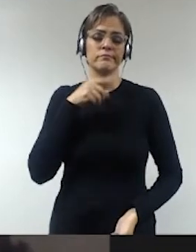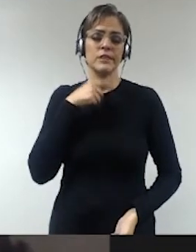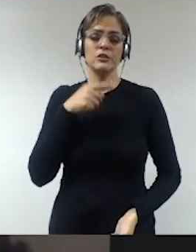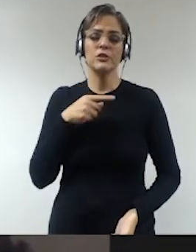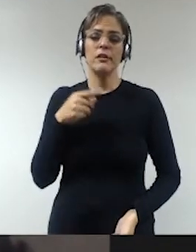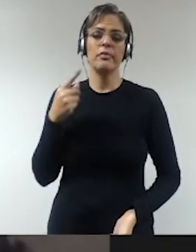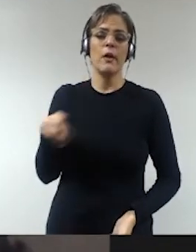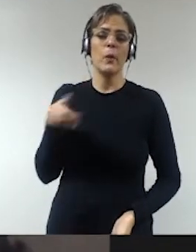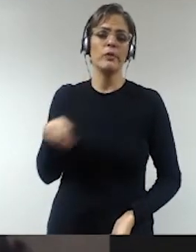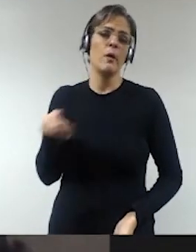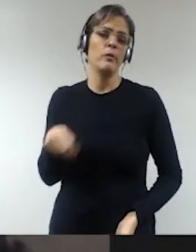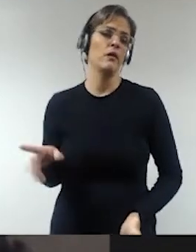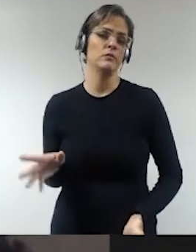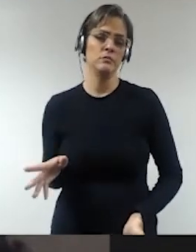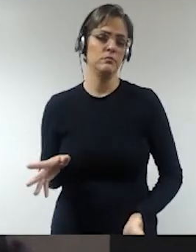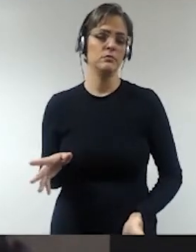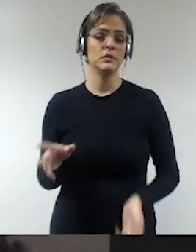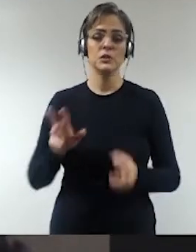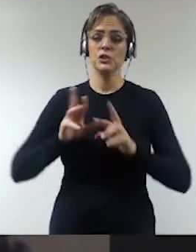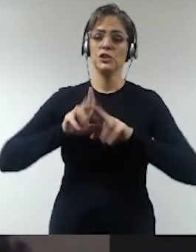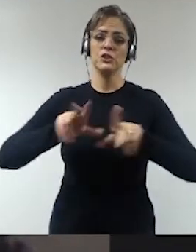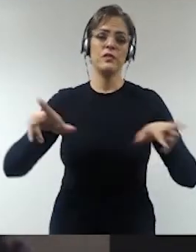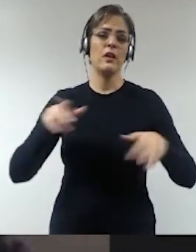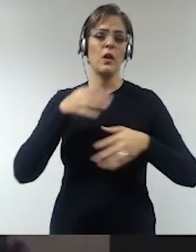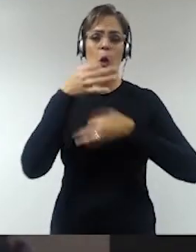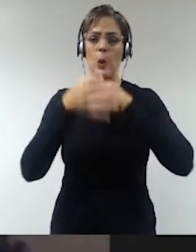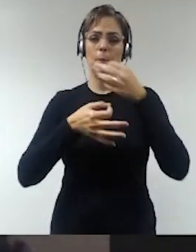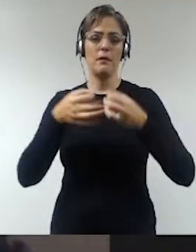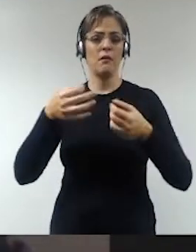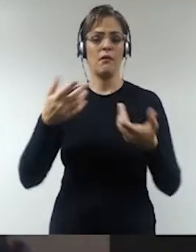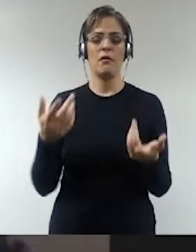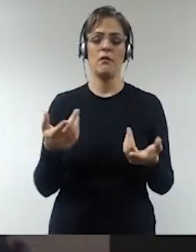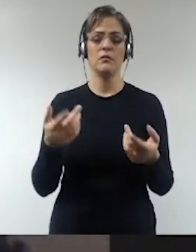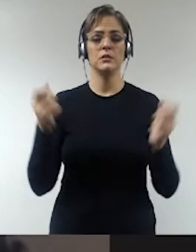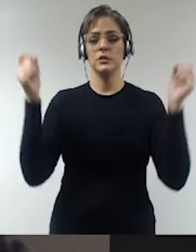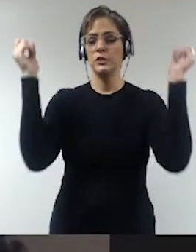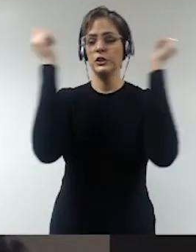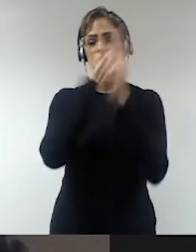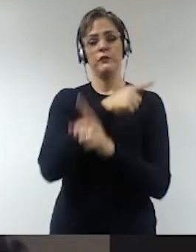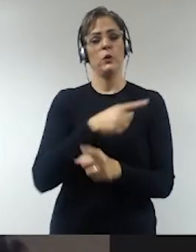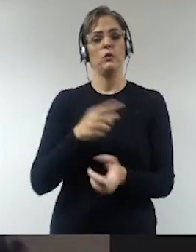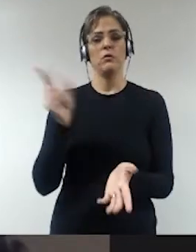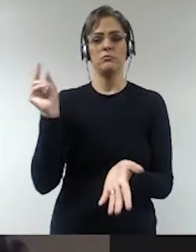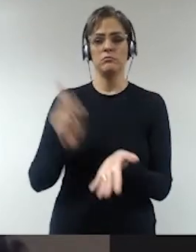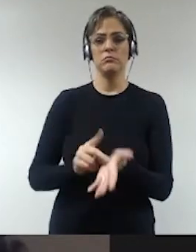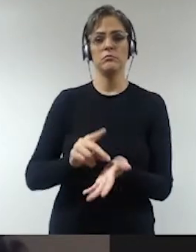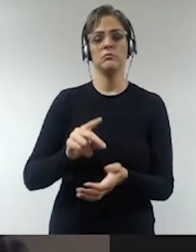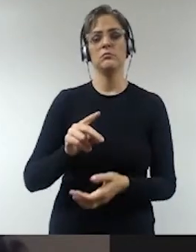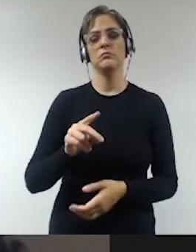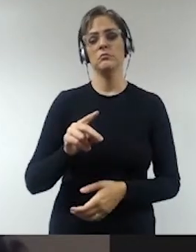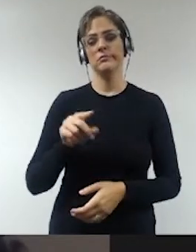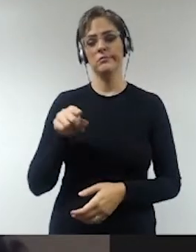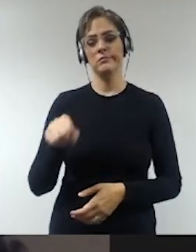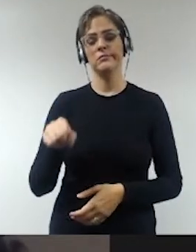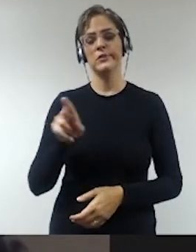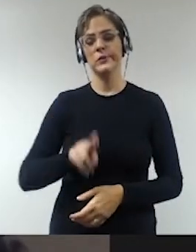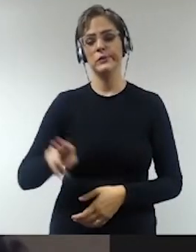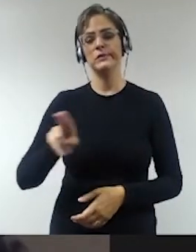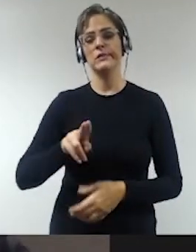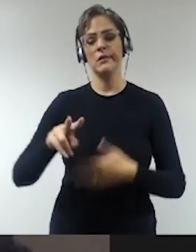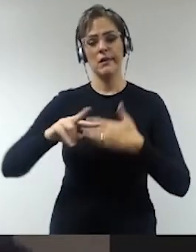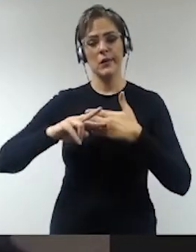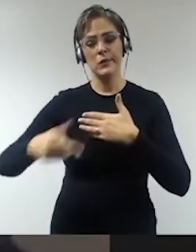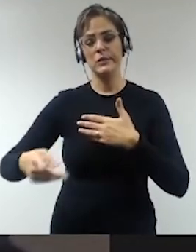divergências filosóficas e as dificuldades de implementação da hermenêutica com base no